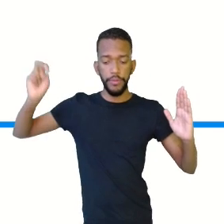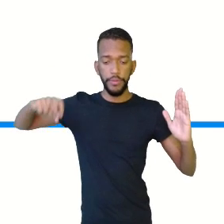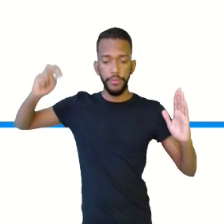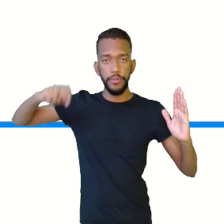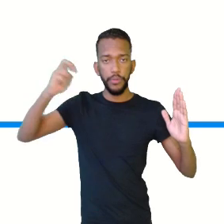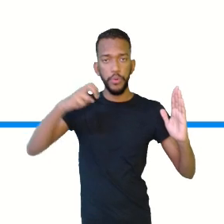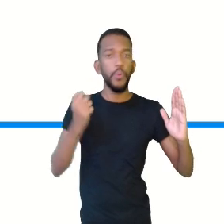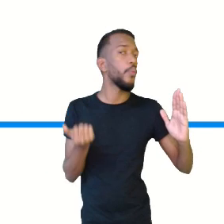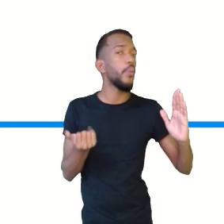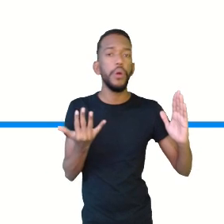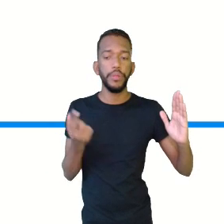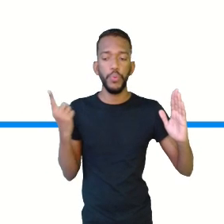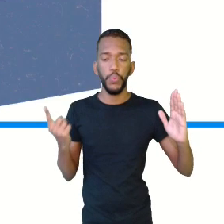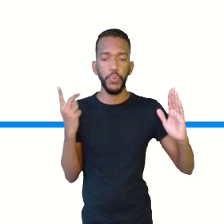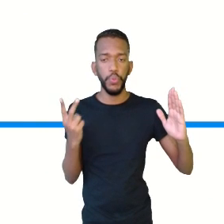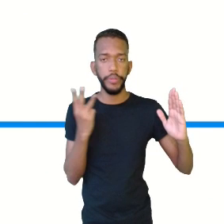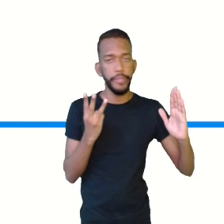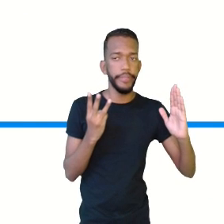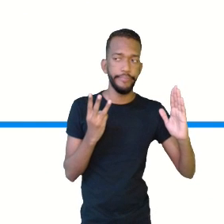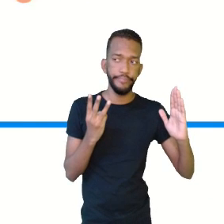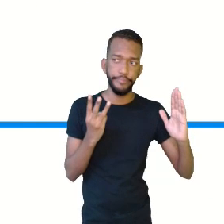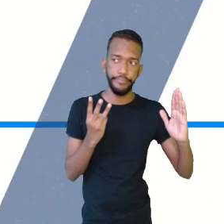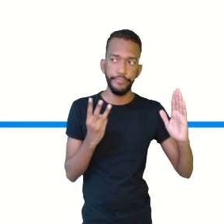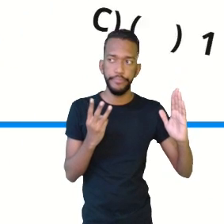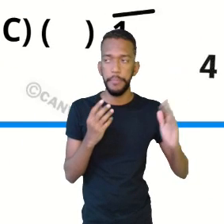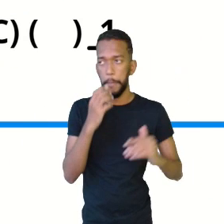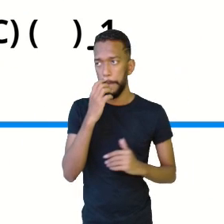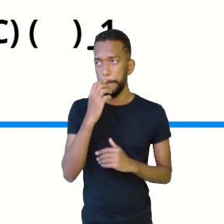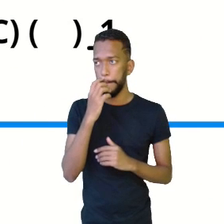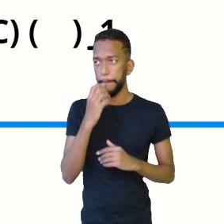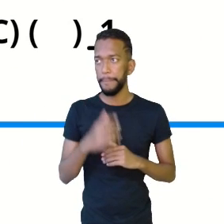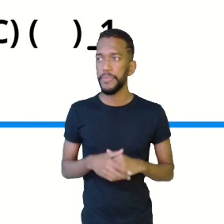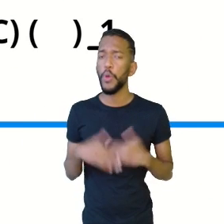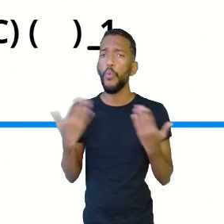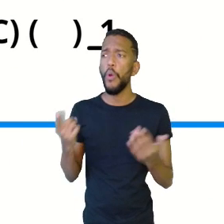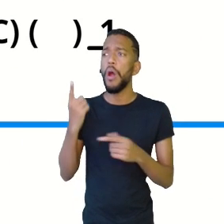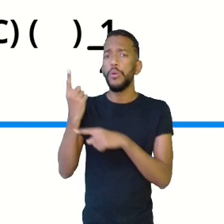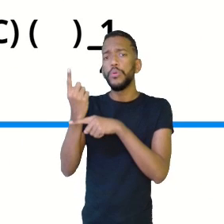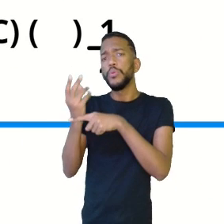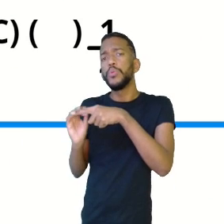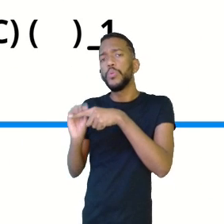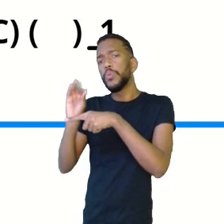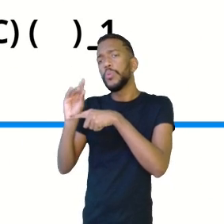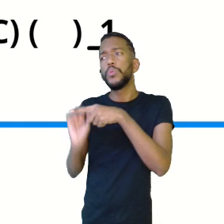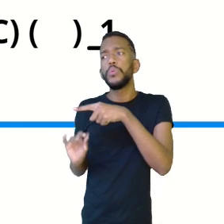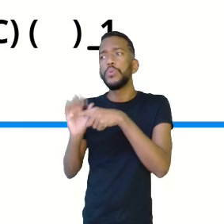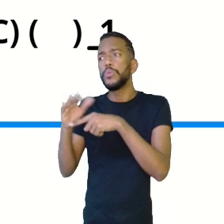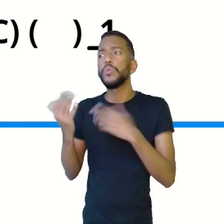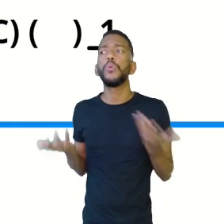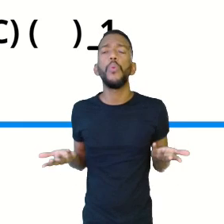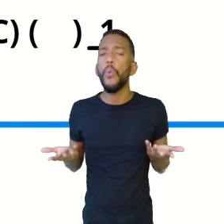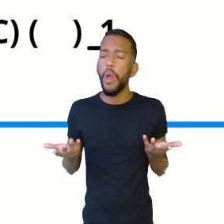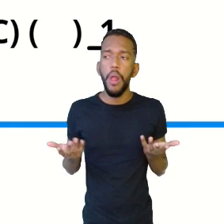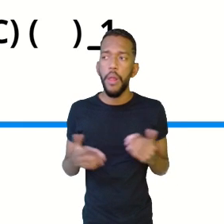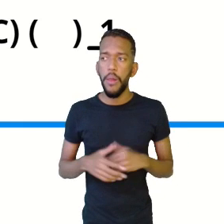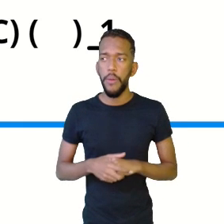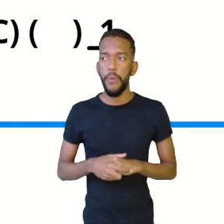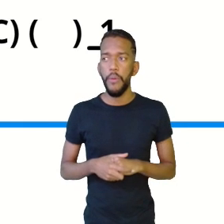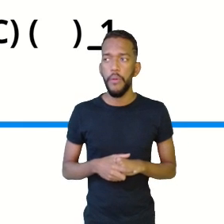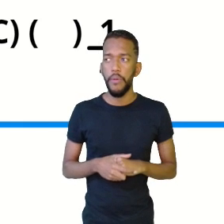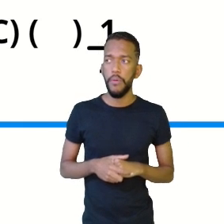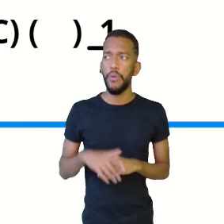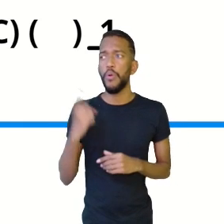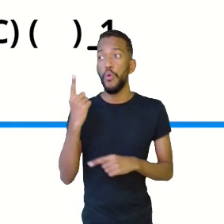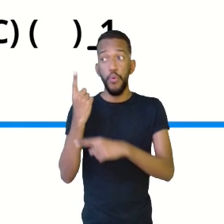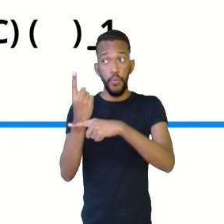partes? 3 partes. Olha só, que fração representa o caminho que Ana percorreu?